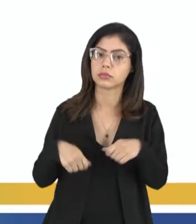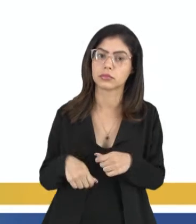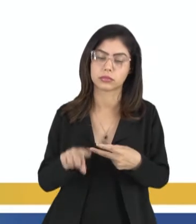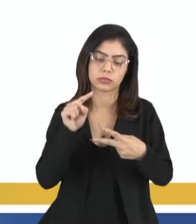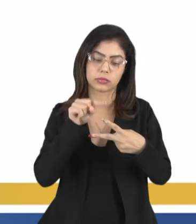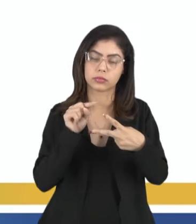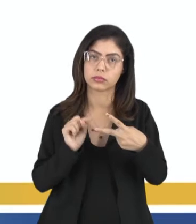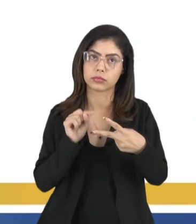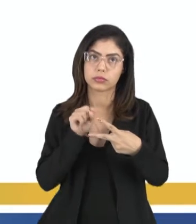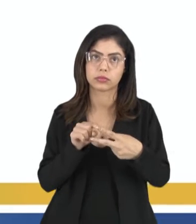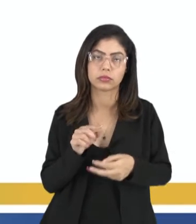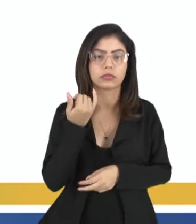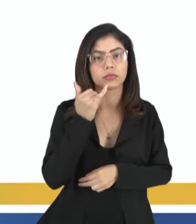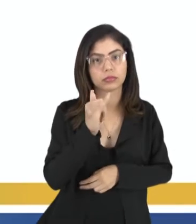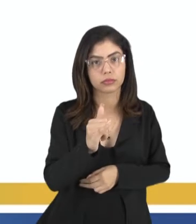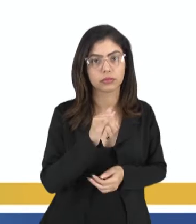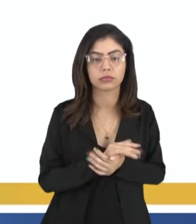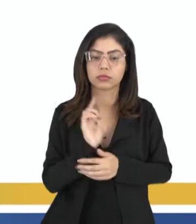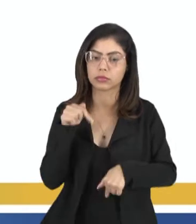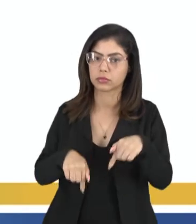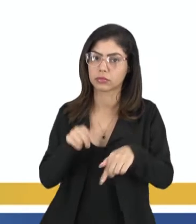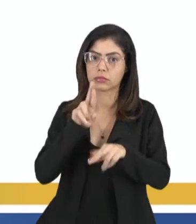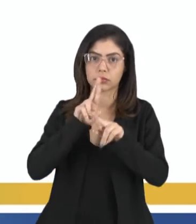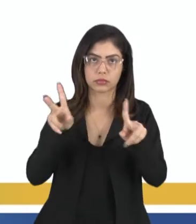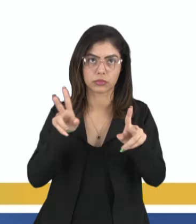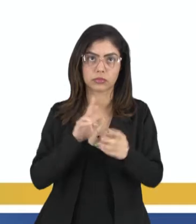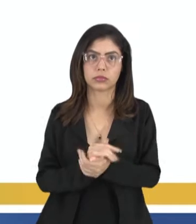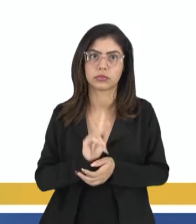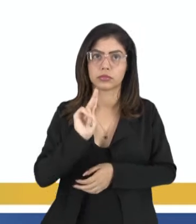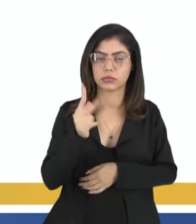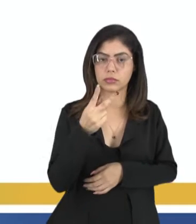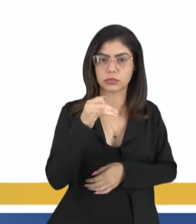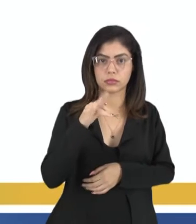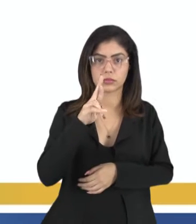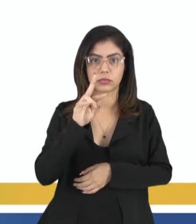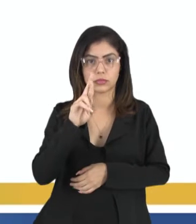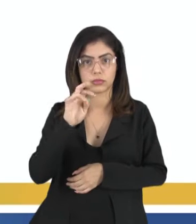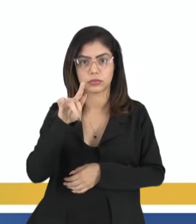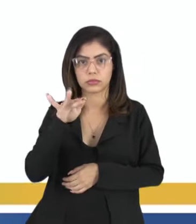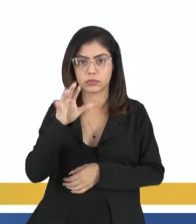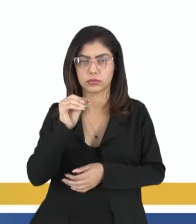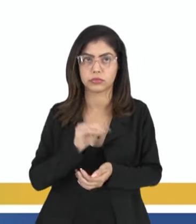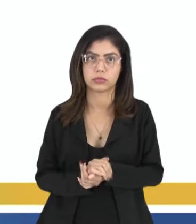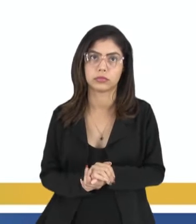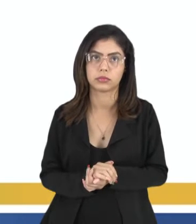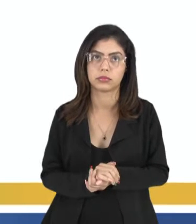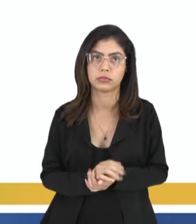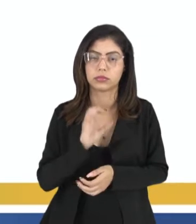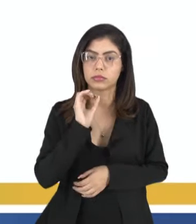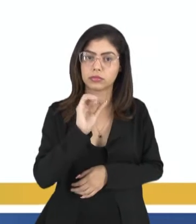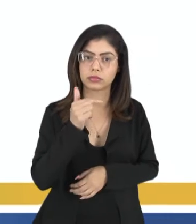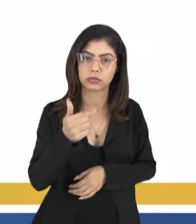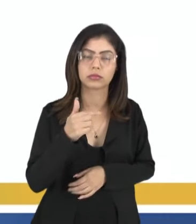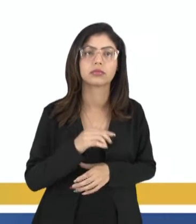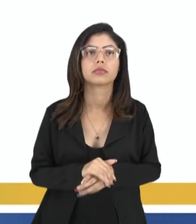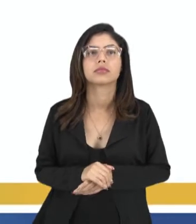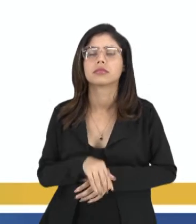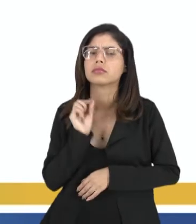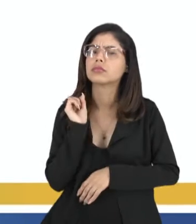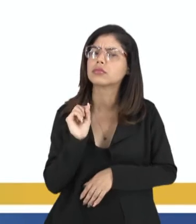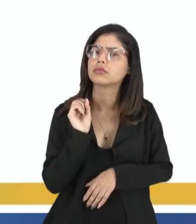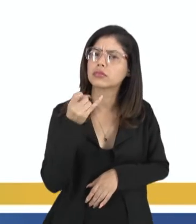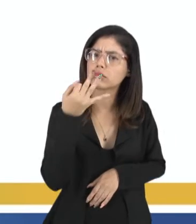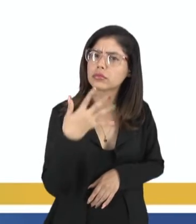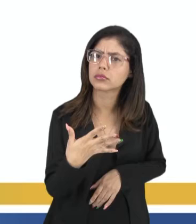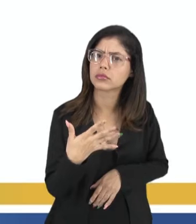2 elementos químicos diferentes. Nós temos aqui o hidrogênio e o oxigênio. Então, o que está dizendo